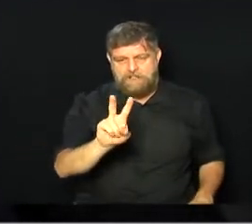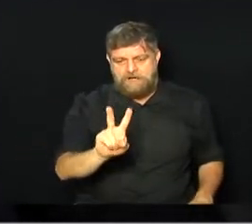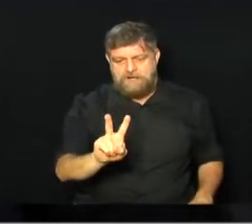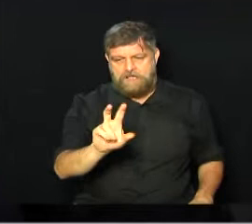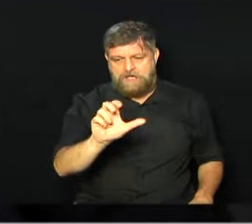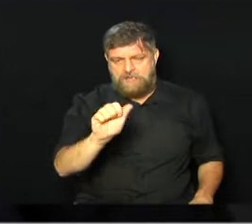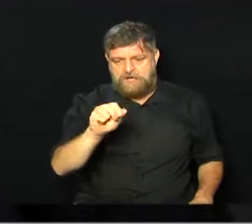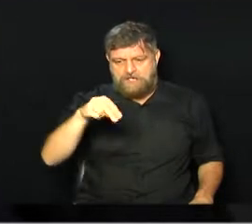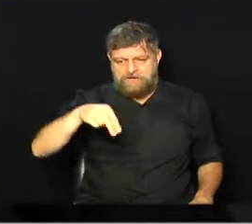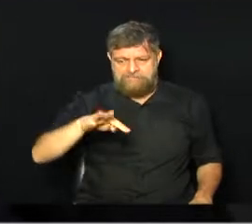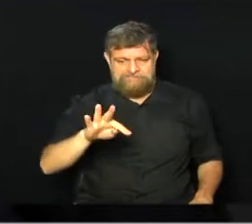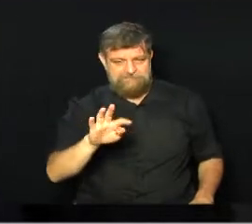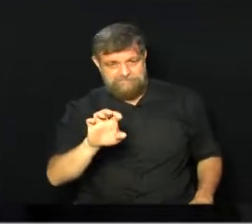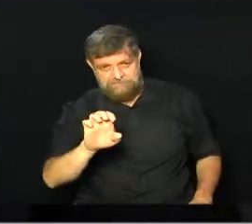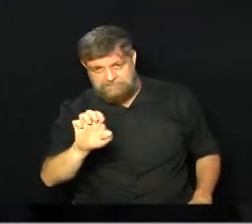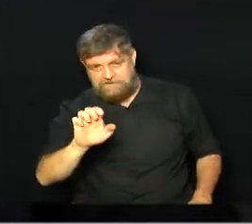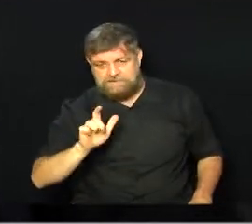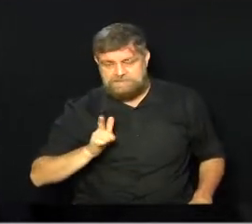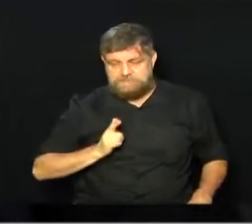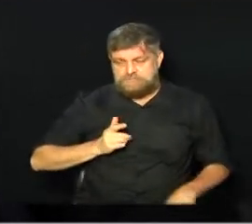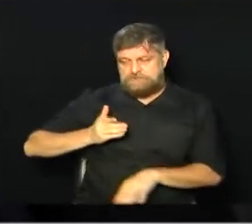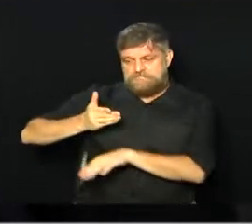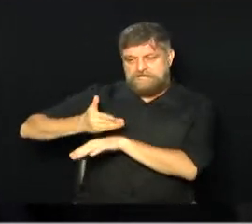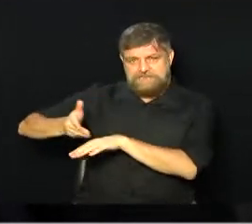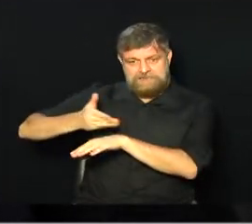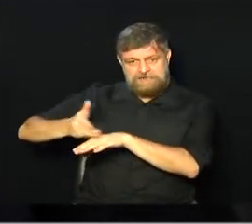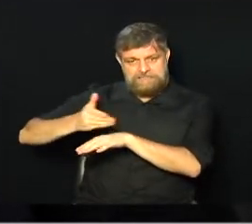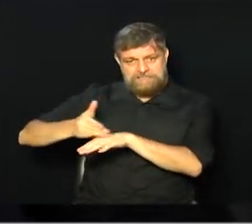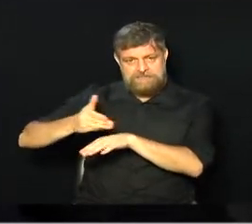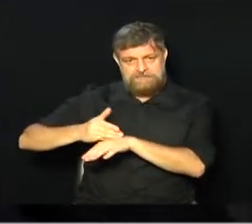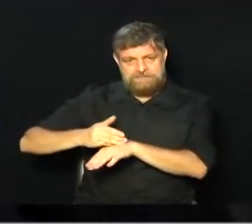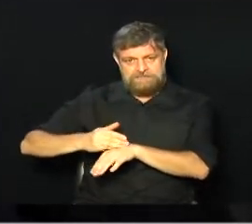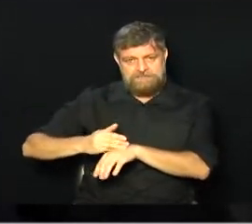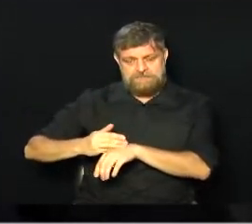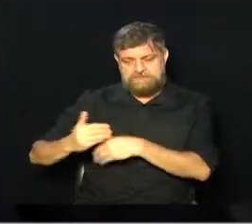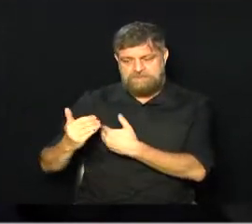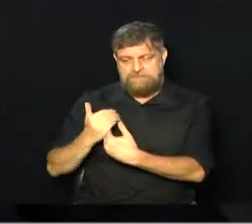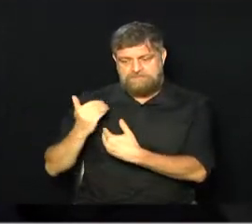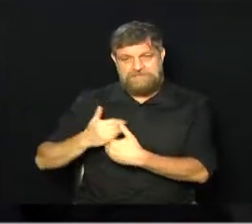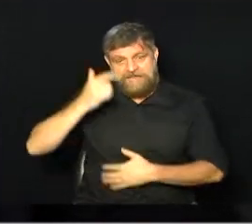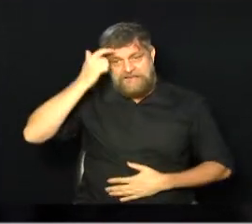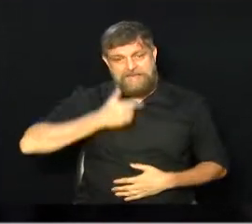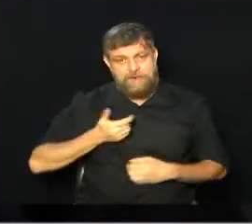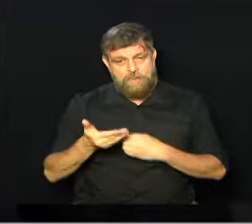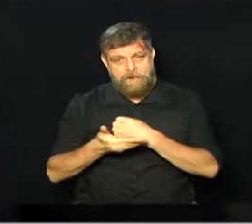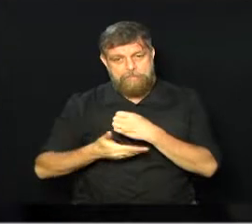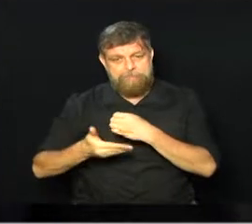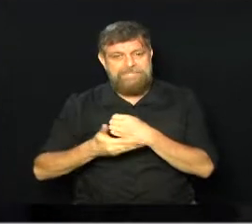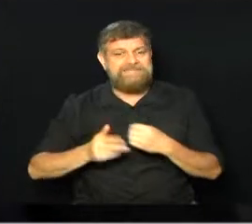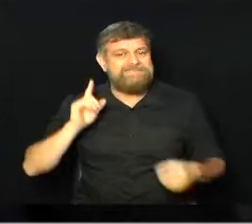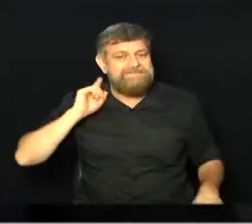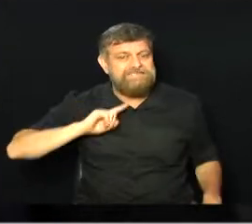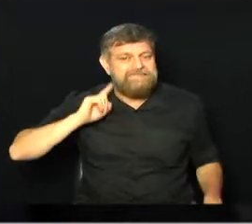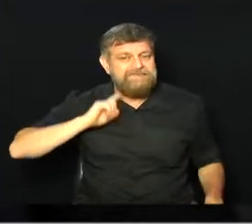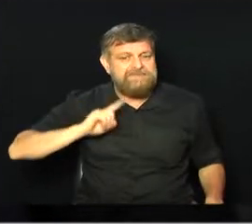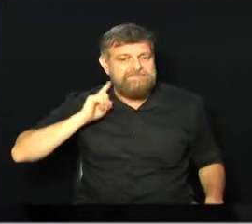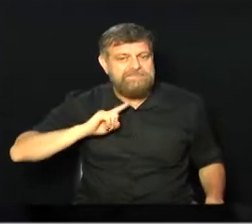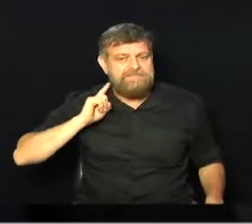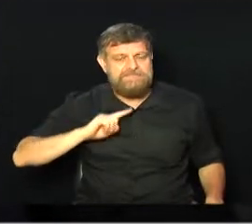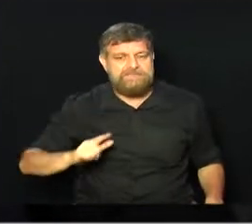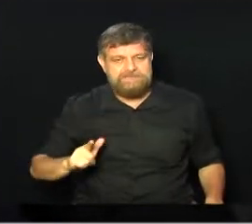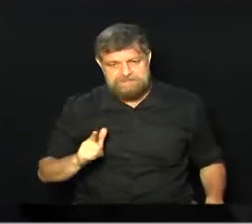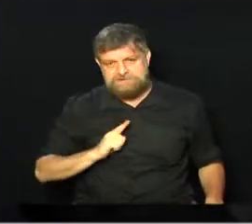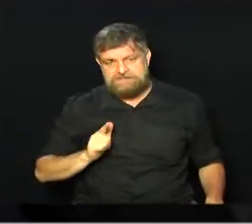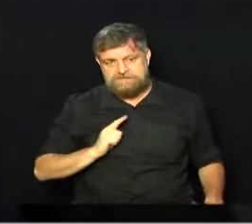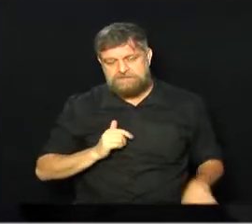em algumas ocasiões com alguns treinadores. Tá. Eu joguei bastante na base do Atlético Mineiro também e no, até